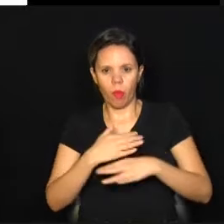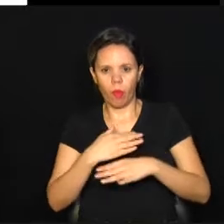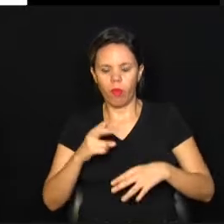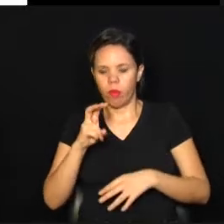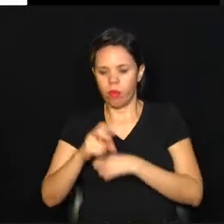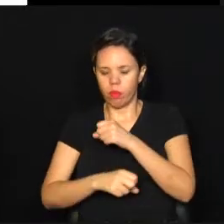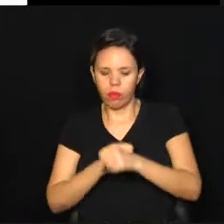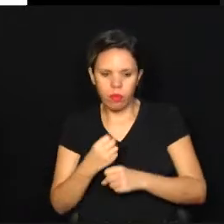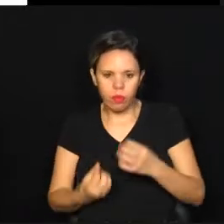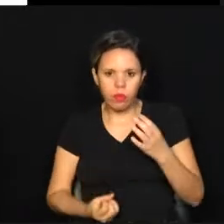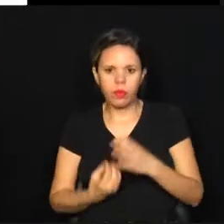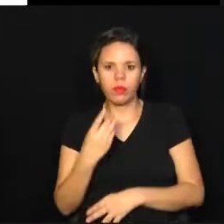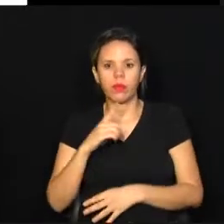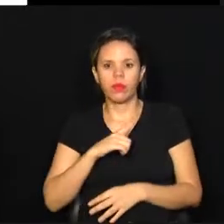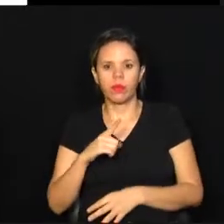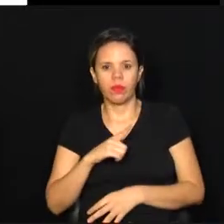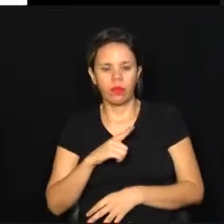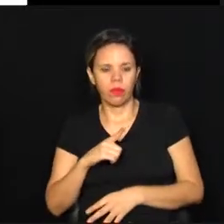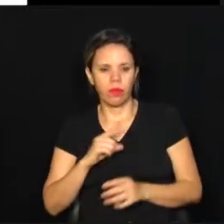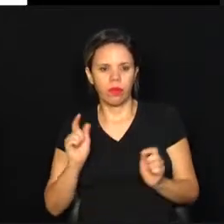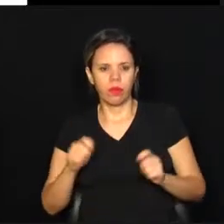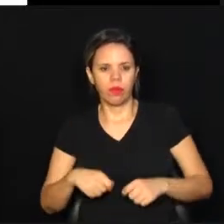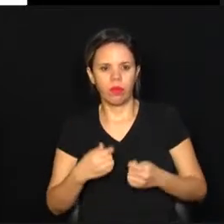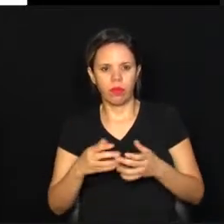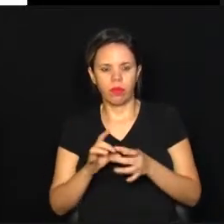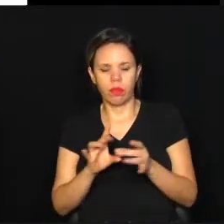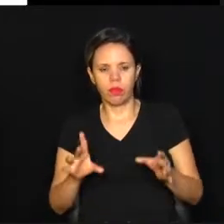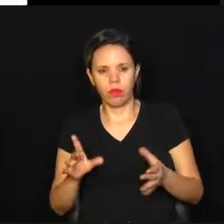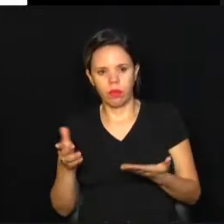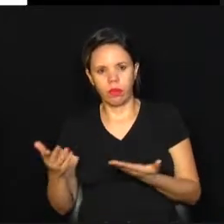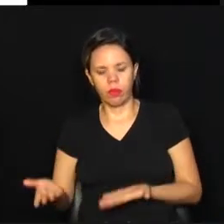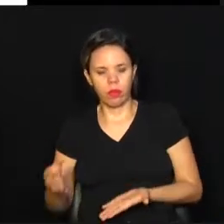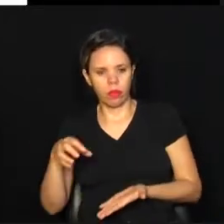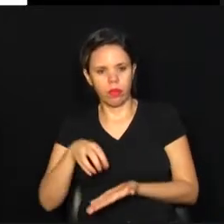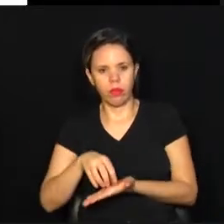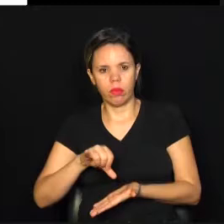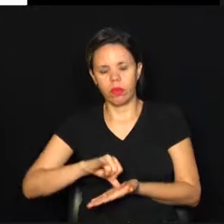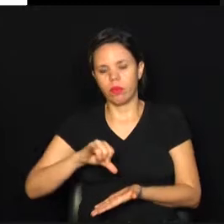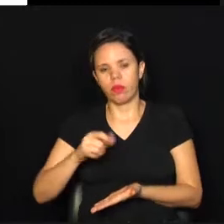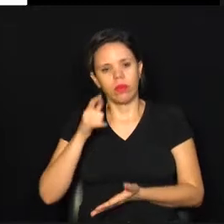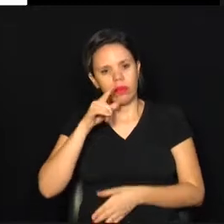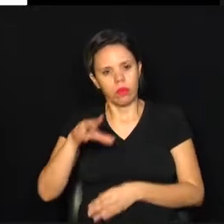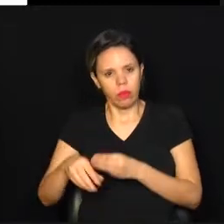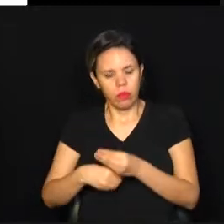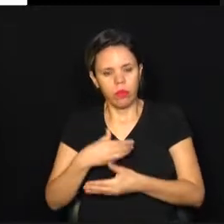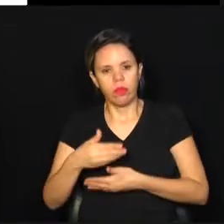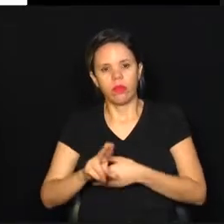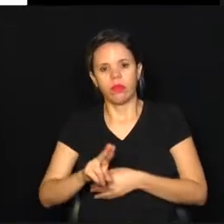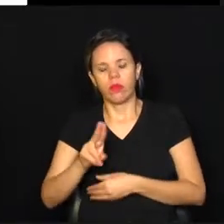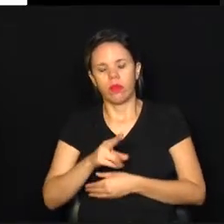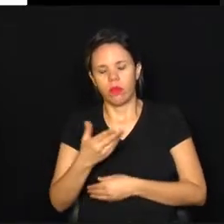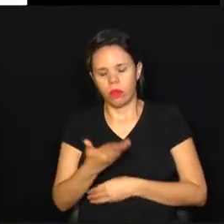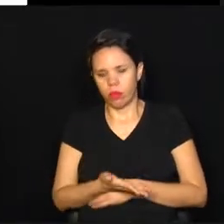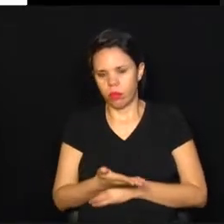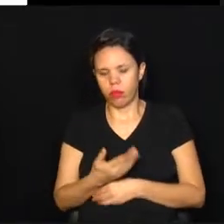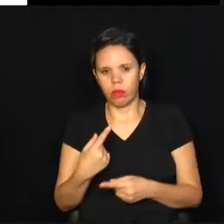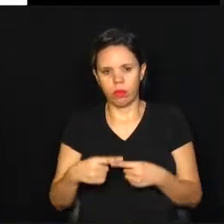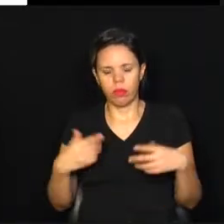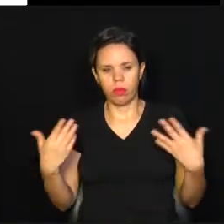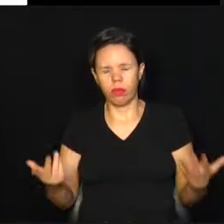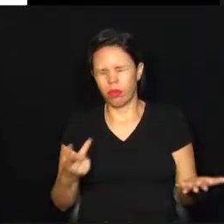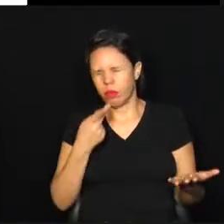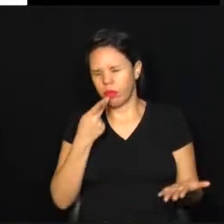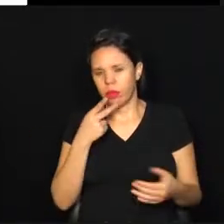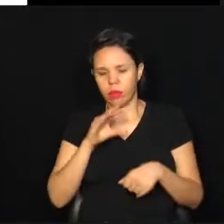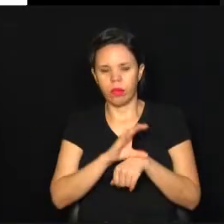anos. A gente tem um zoneamento que permite, e essa centralidade já vai se constituindo ali. Porque quando a gente fala de